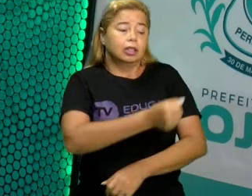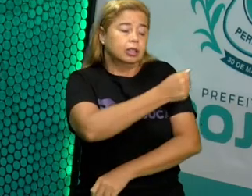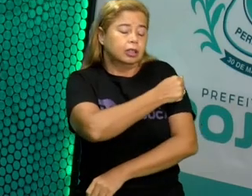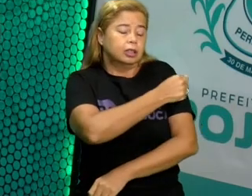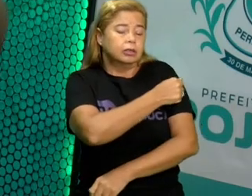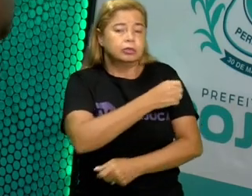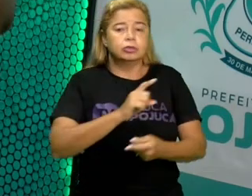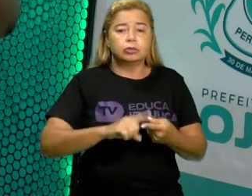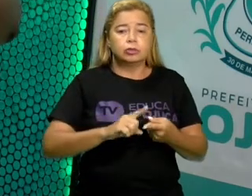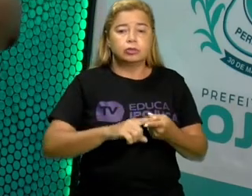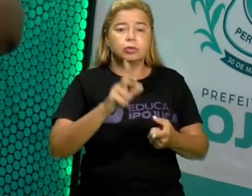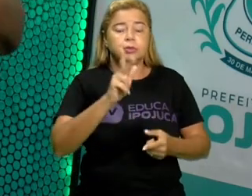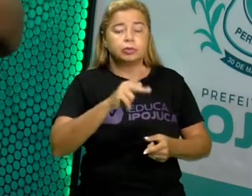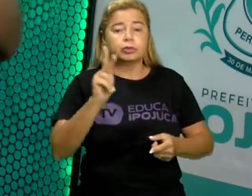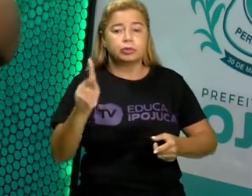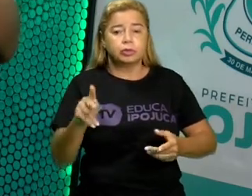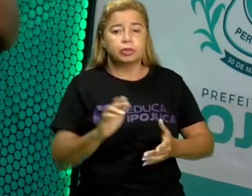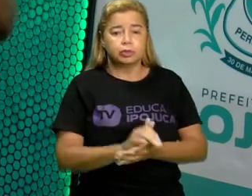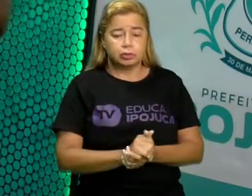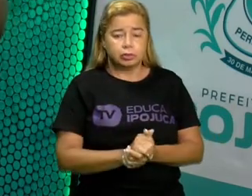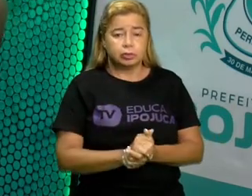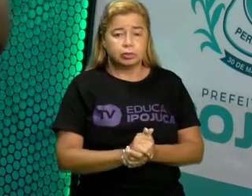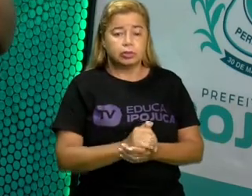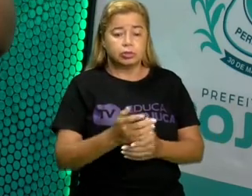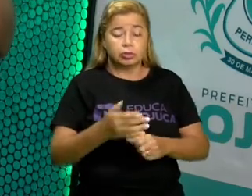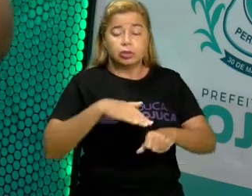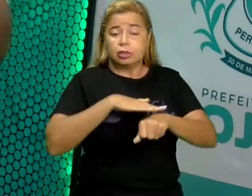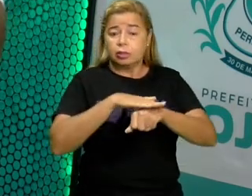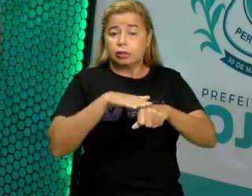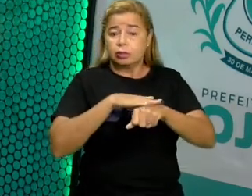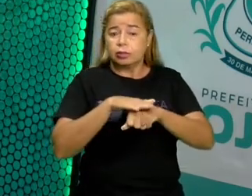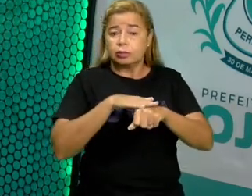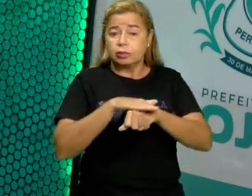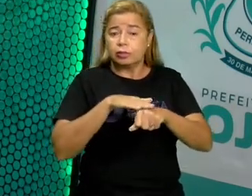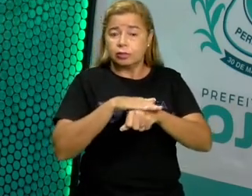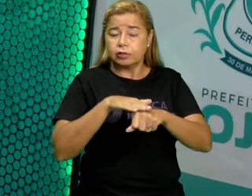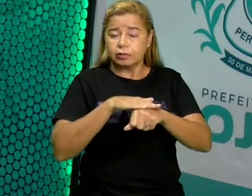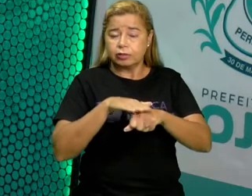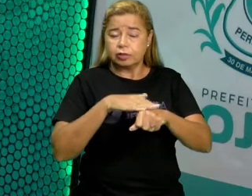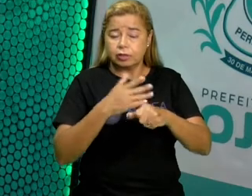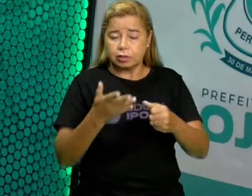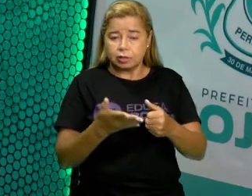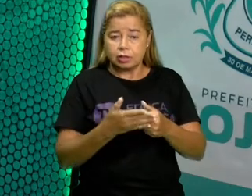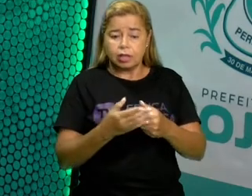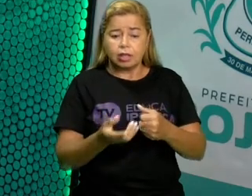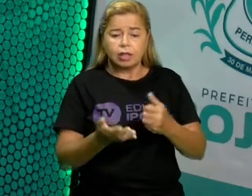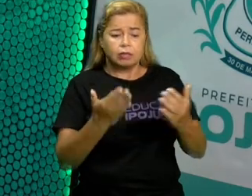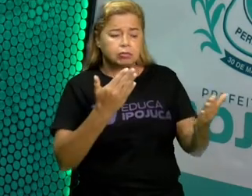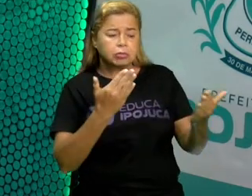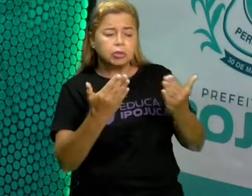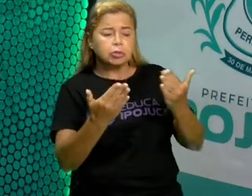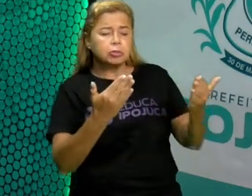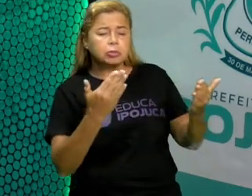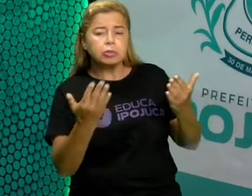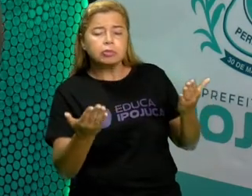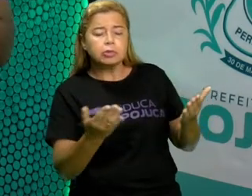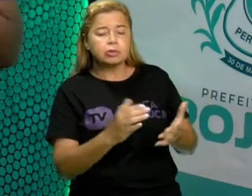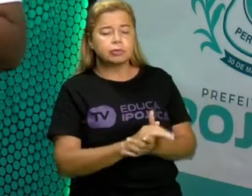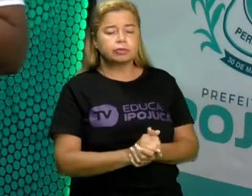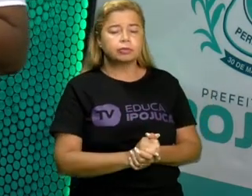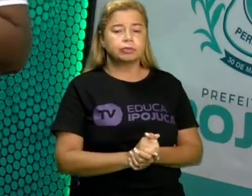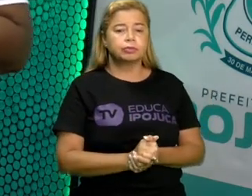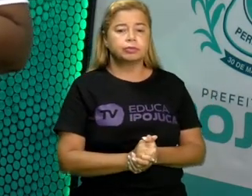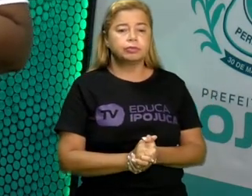professores e aí temos uma conversa um diálogo no debate sobre um determinado assunto